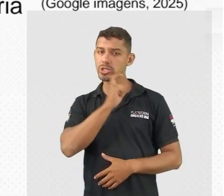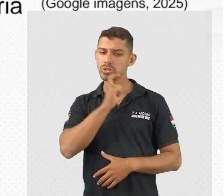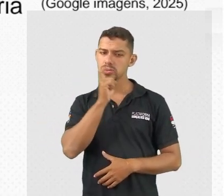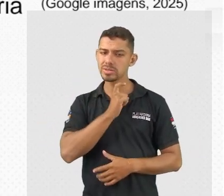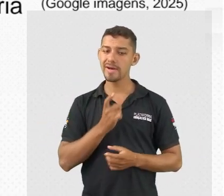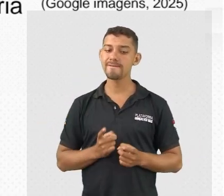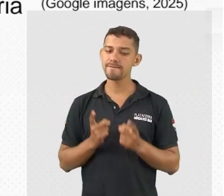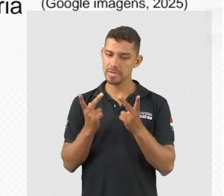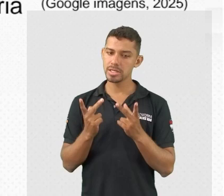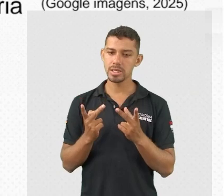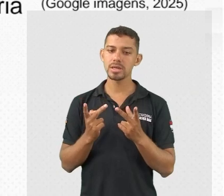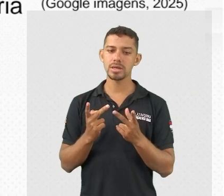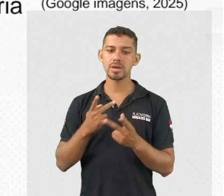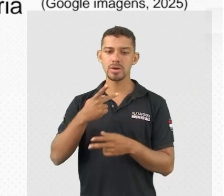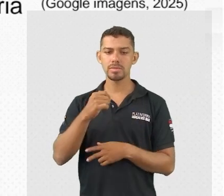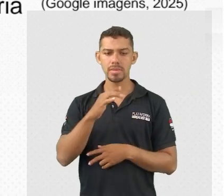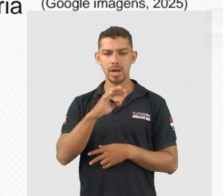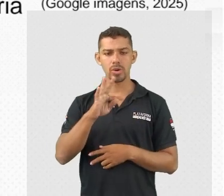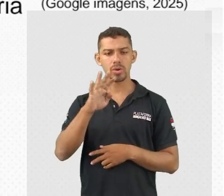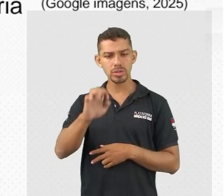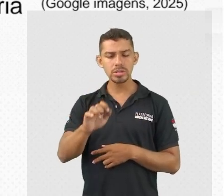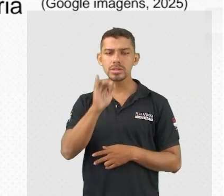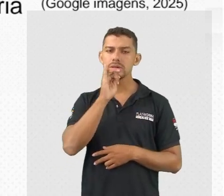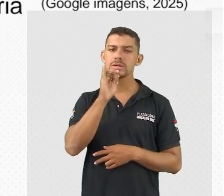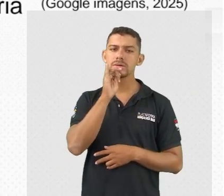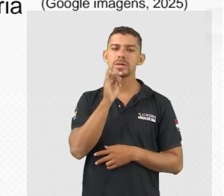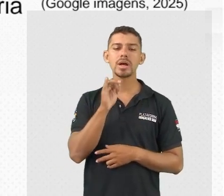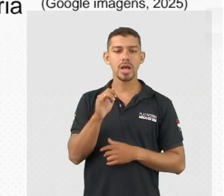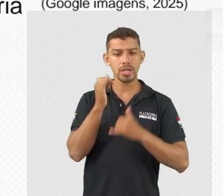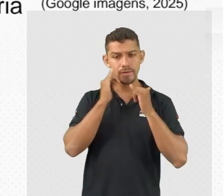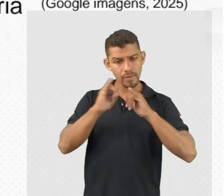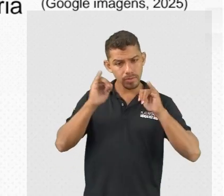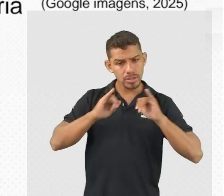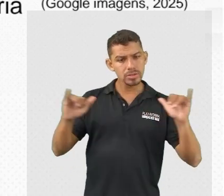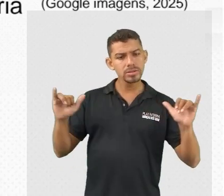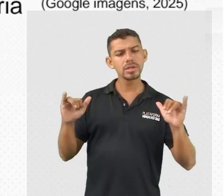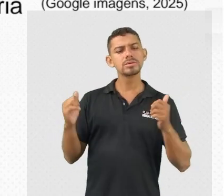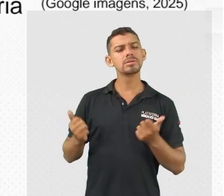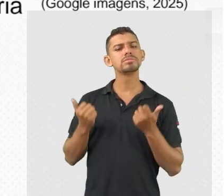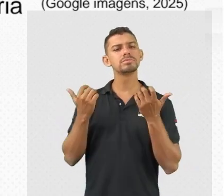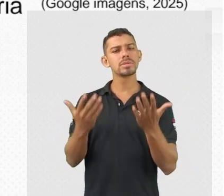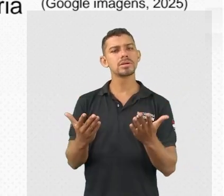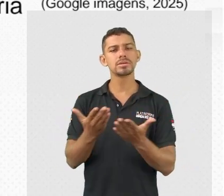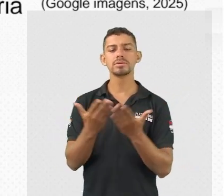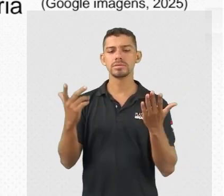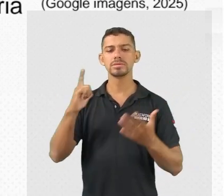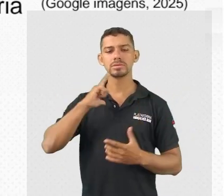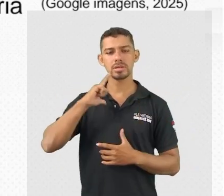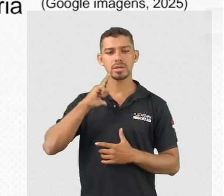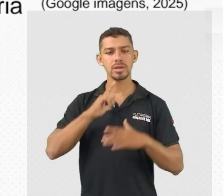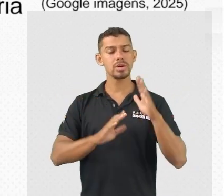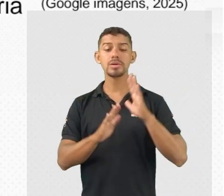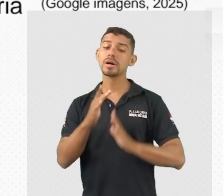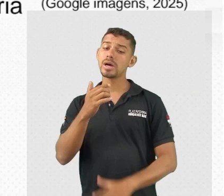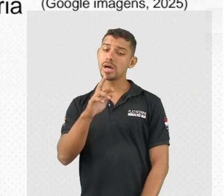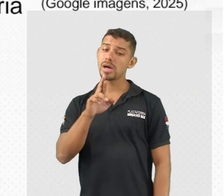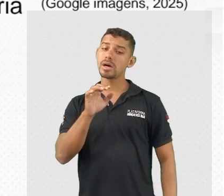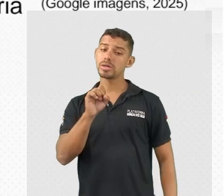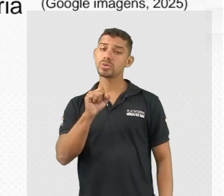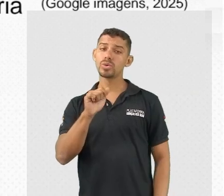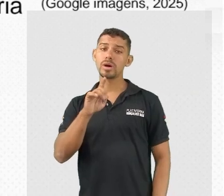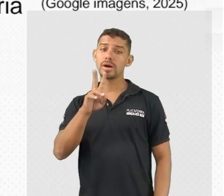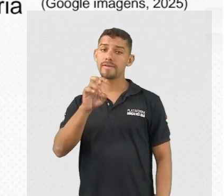em vender um pacote que vai fazer com que a informação que está sendo dada tenha um alcance razoável e